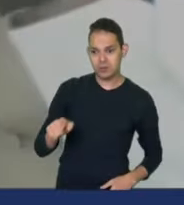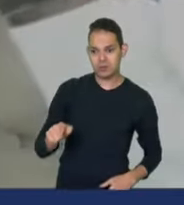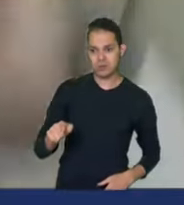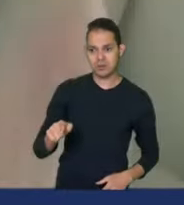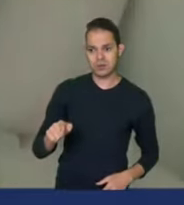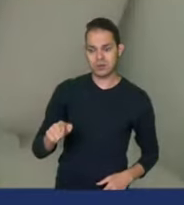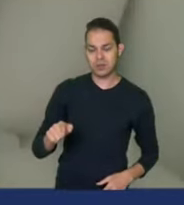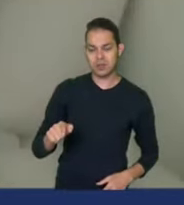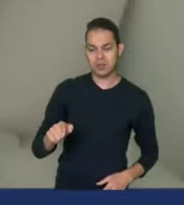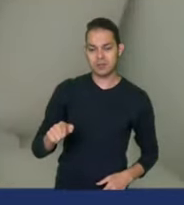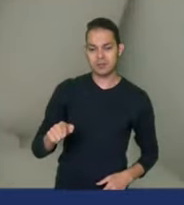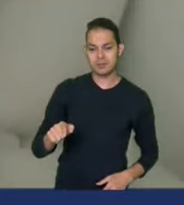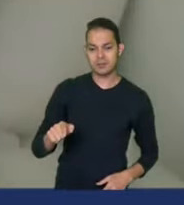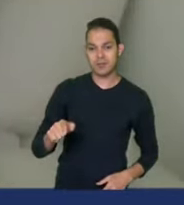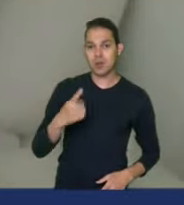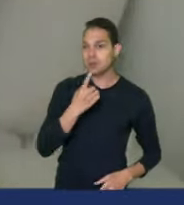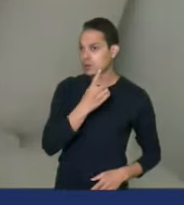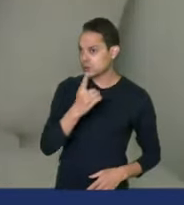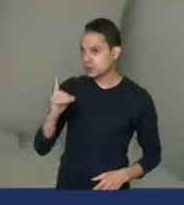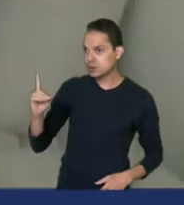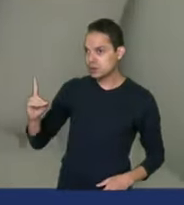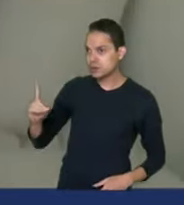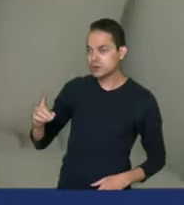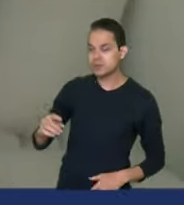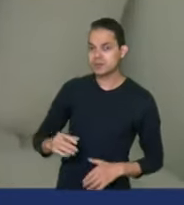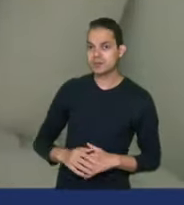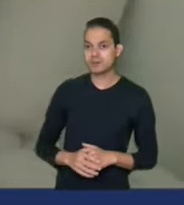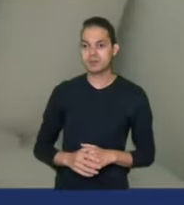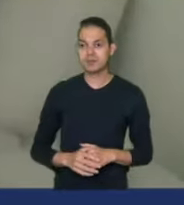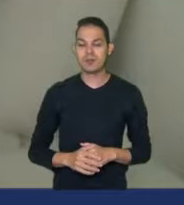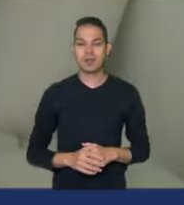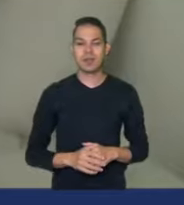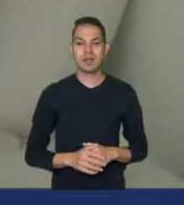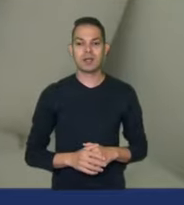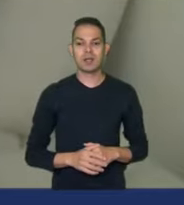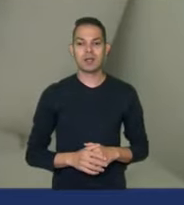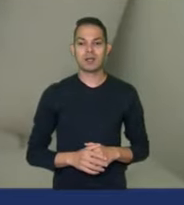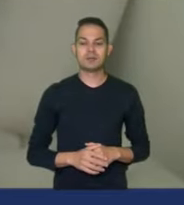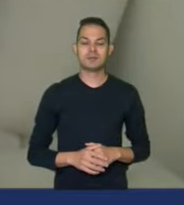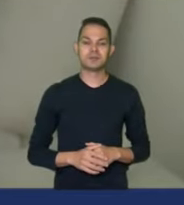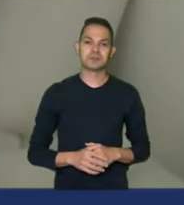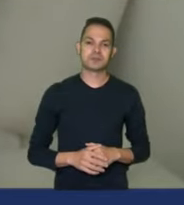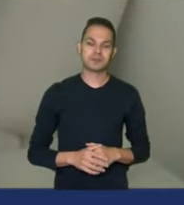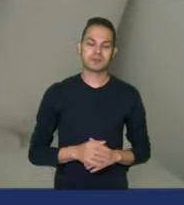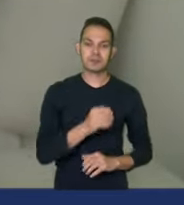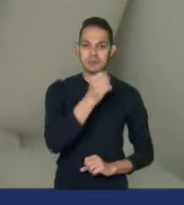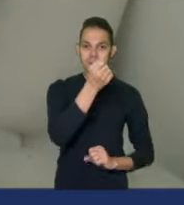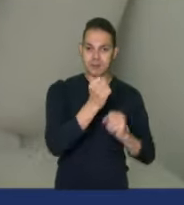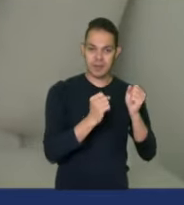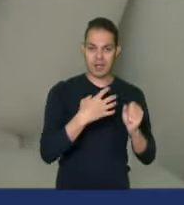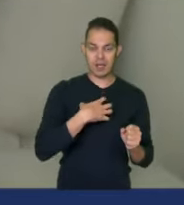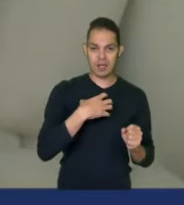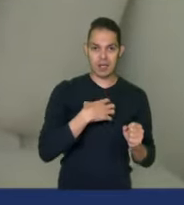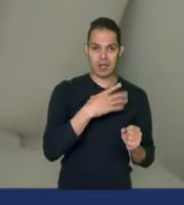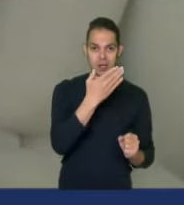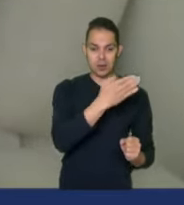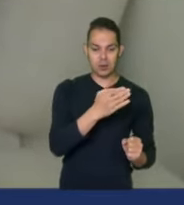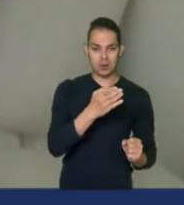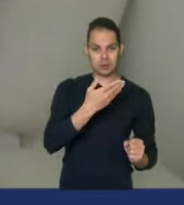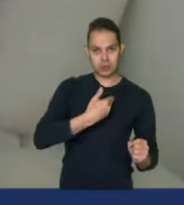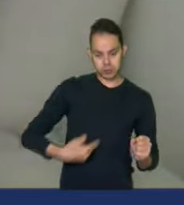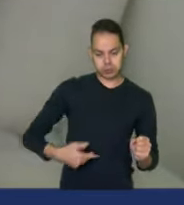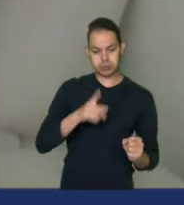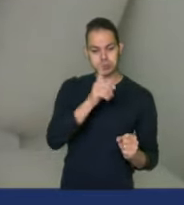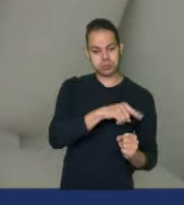E para finalizar, a privatização da refinaria da Bahia aumentou o preço do derivado na